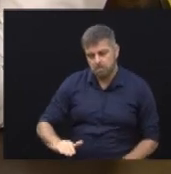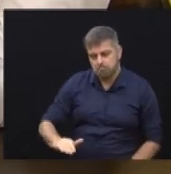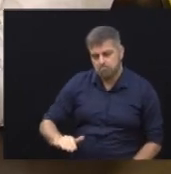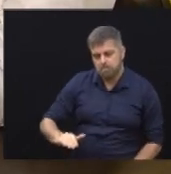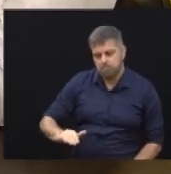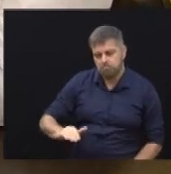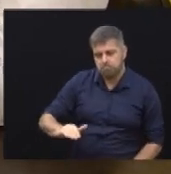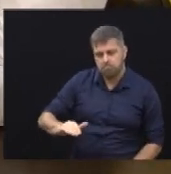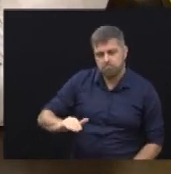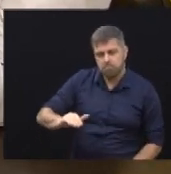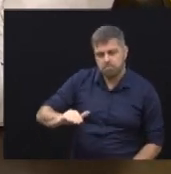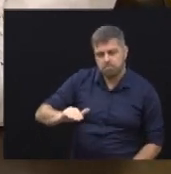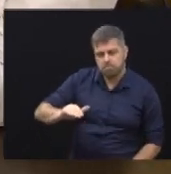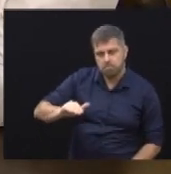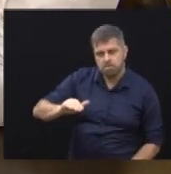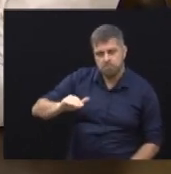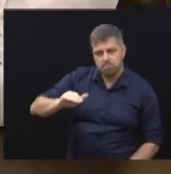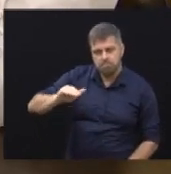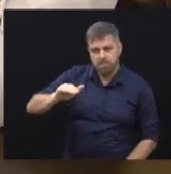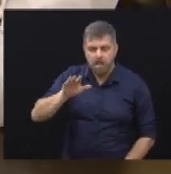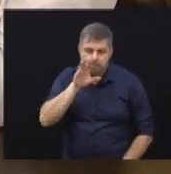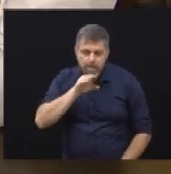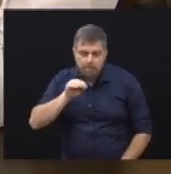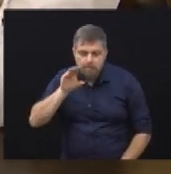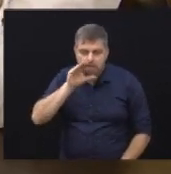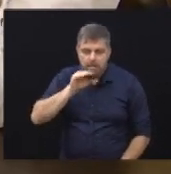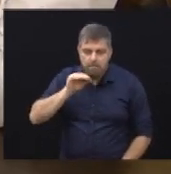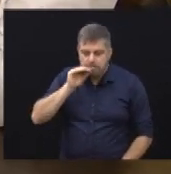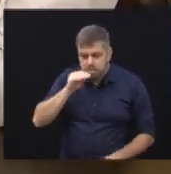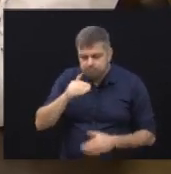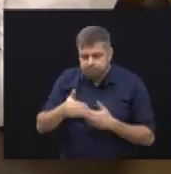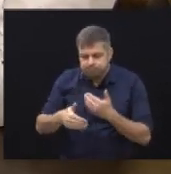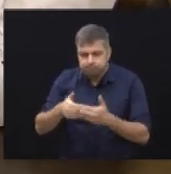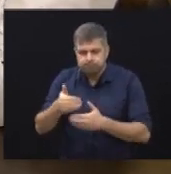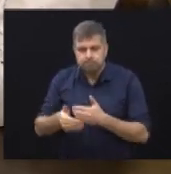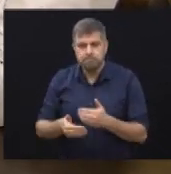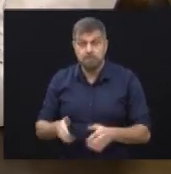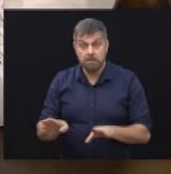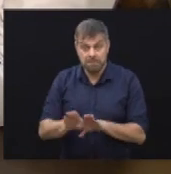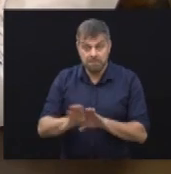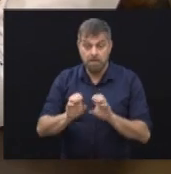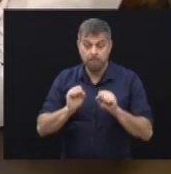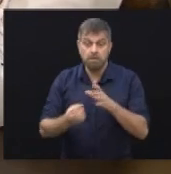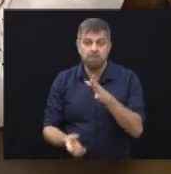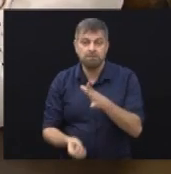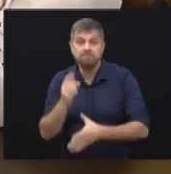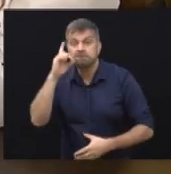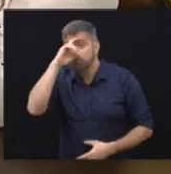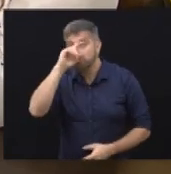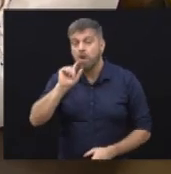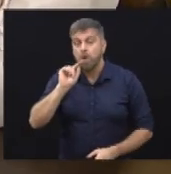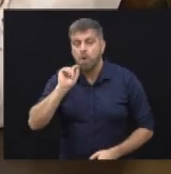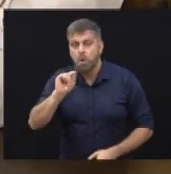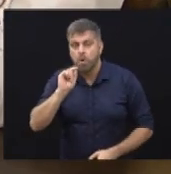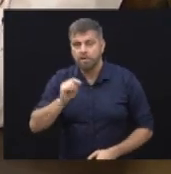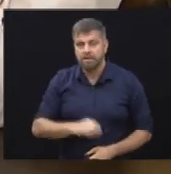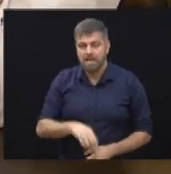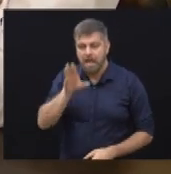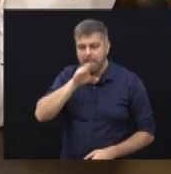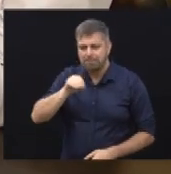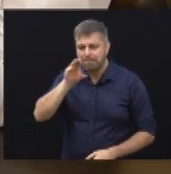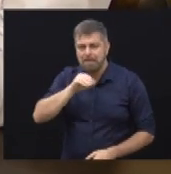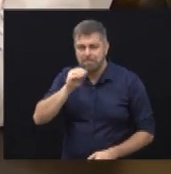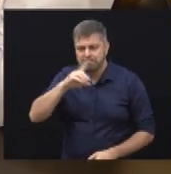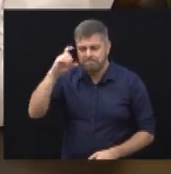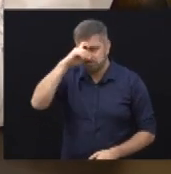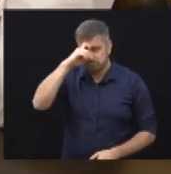a criança vai crescendo, tudo mais, vai começando a vir as primeiras palavras, né? Ela pode vir também a ter uma dificuldade na